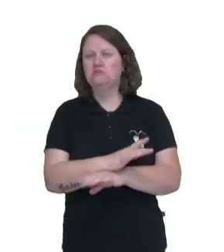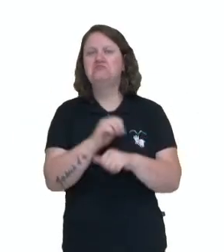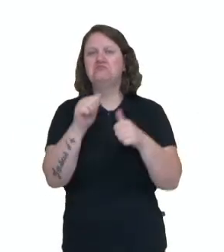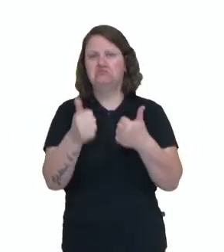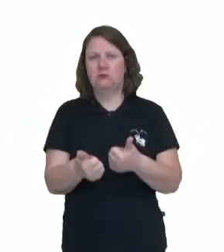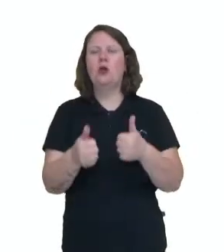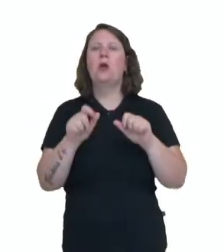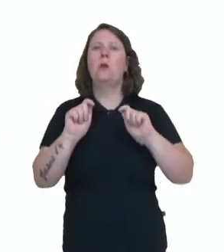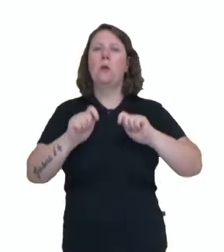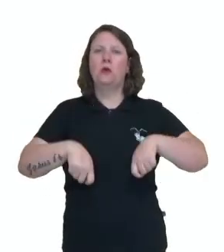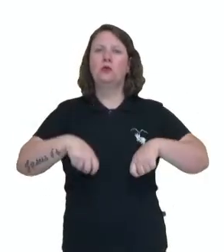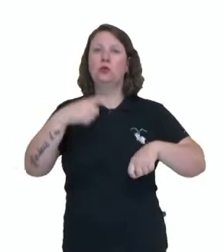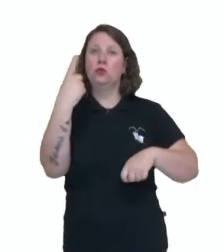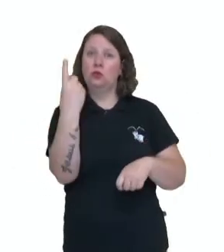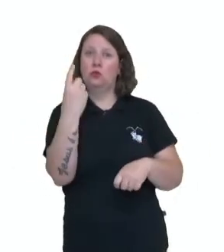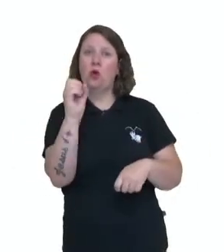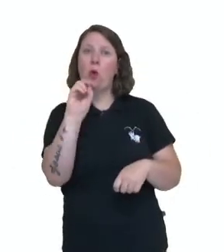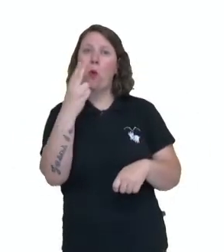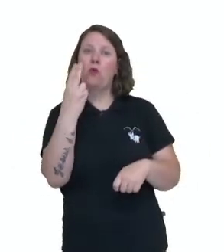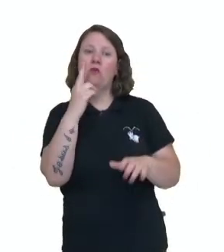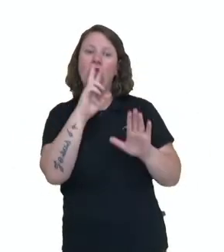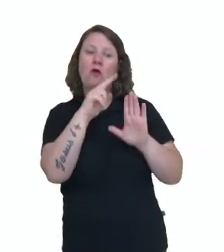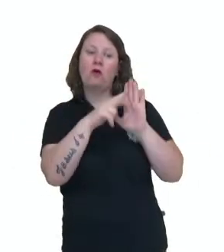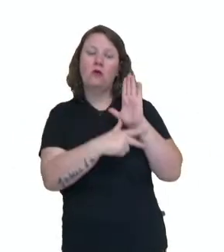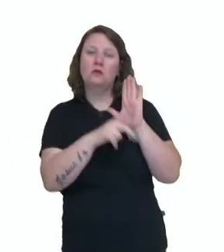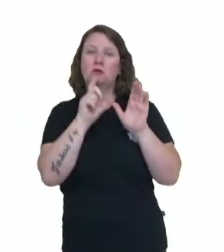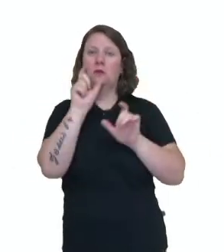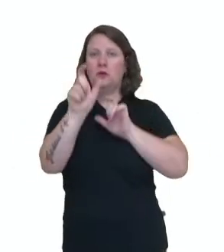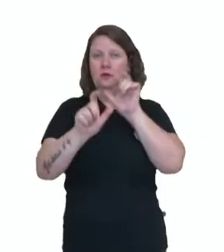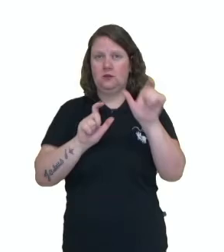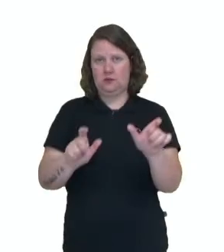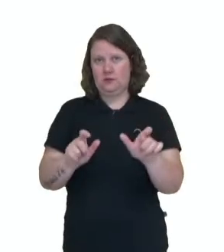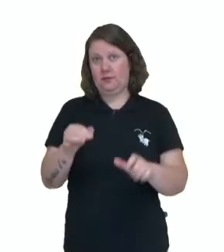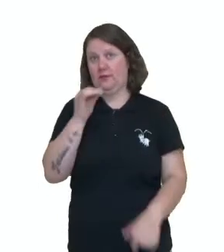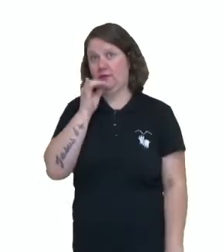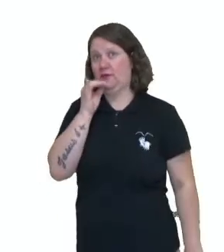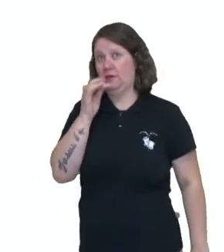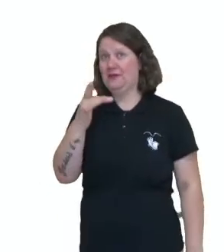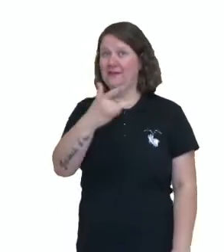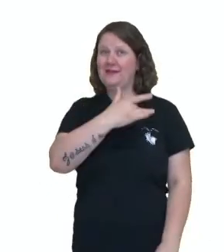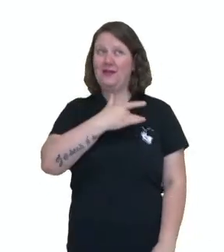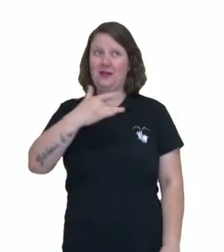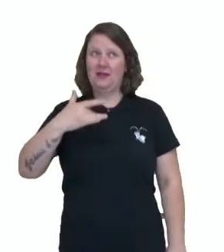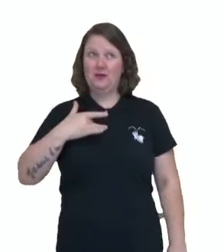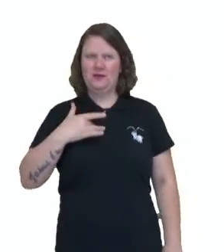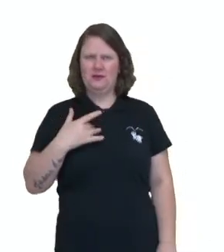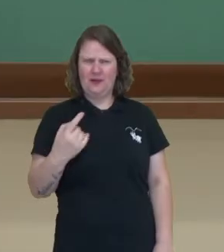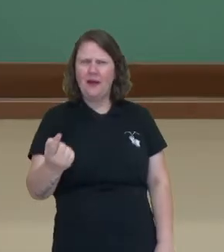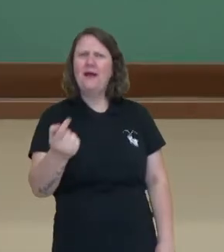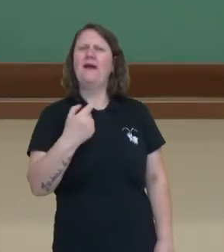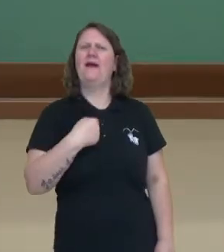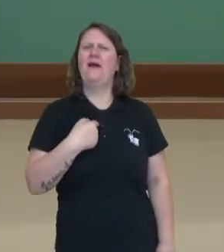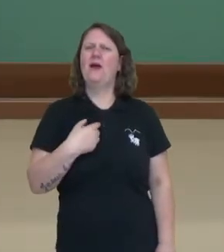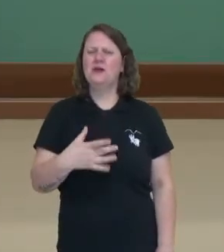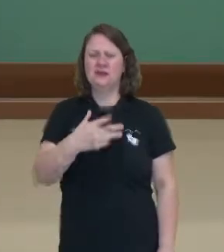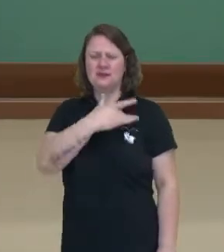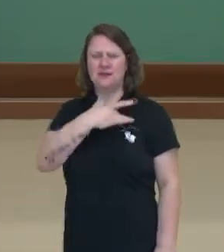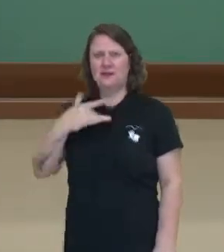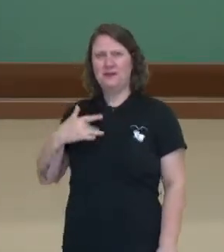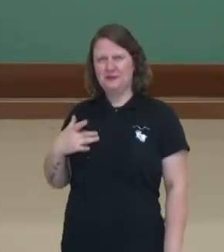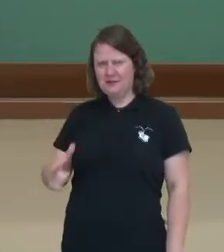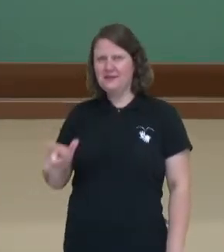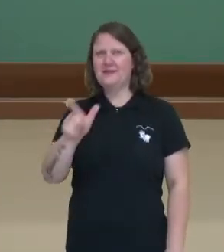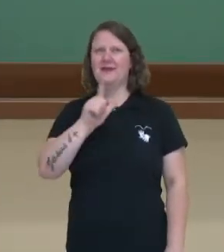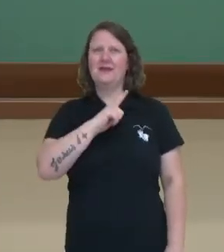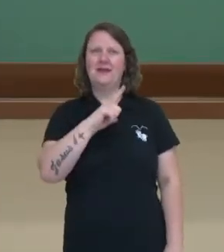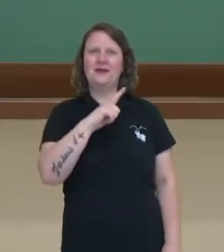uma ou várias palavras. Exemplos: saúde, eu tenho saúde. Então vejamos, frase